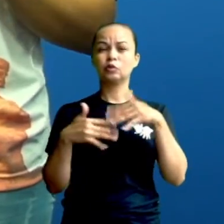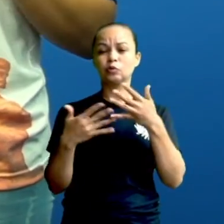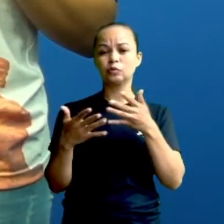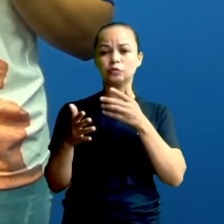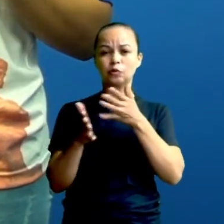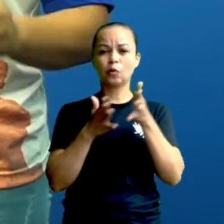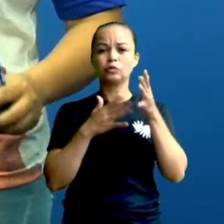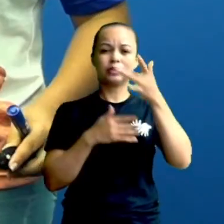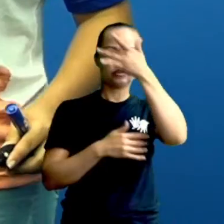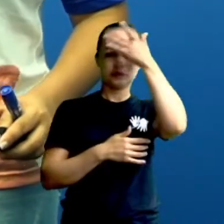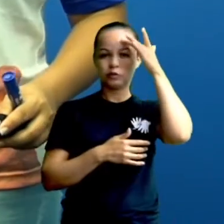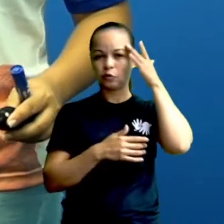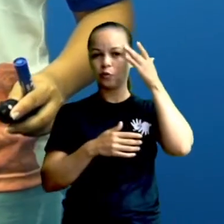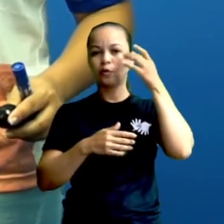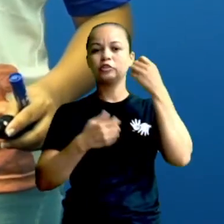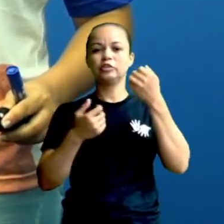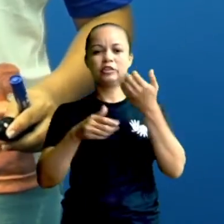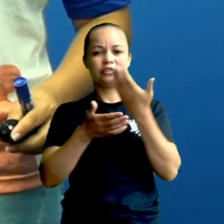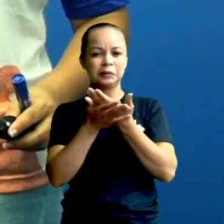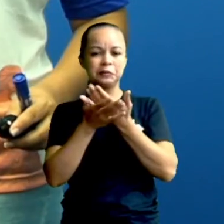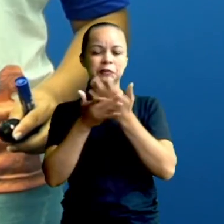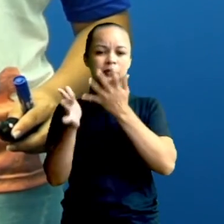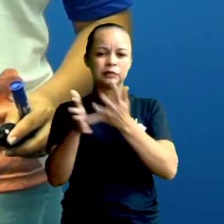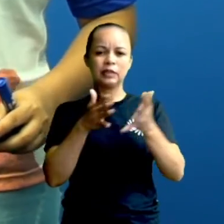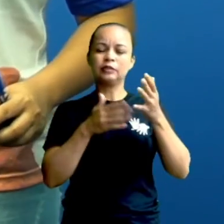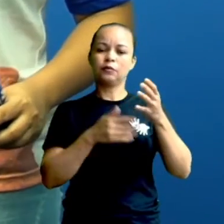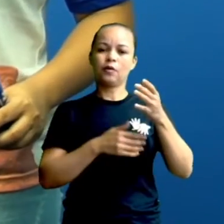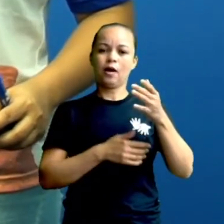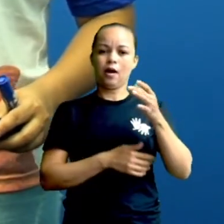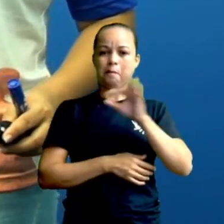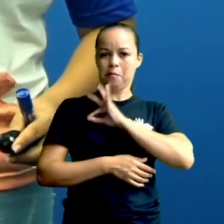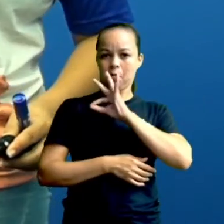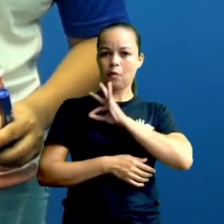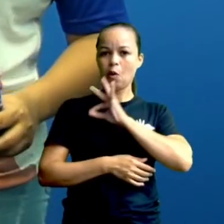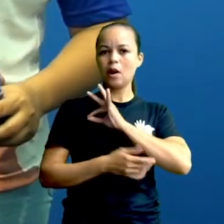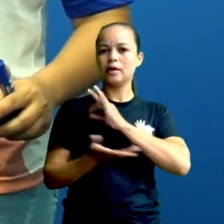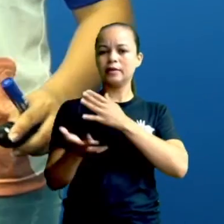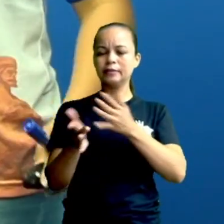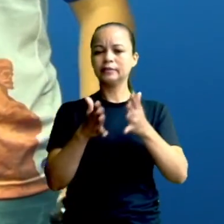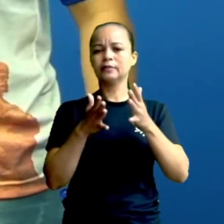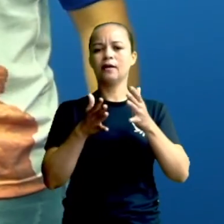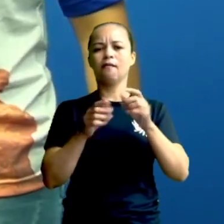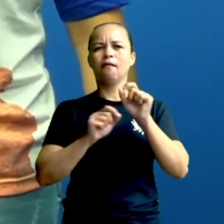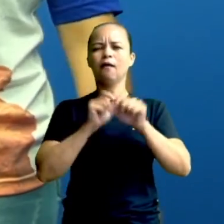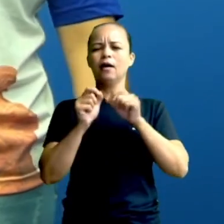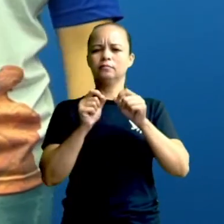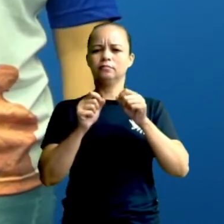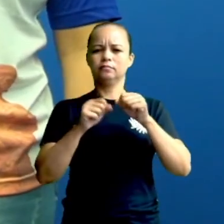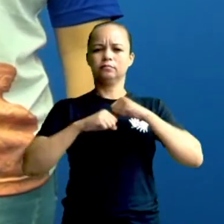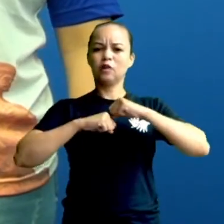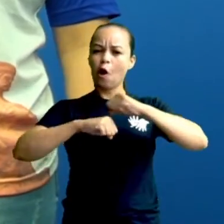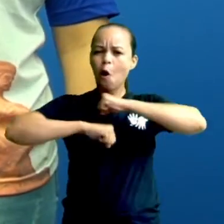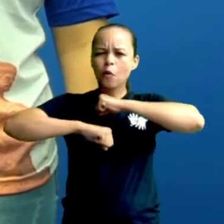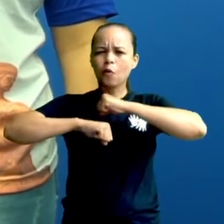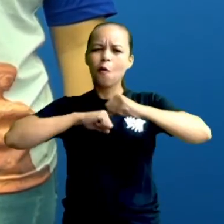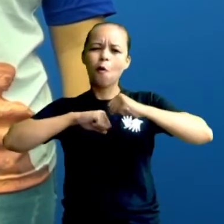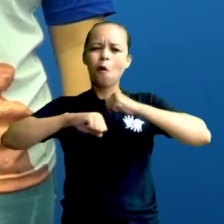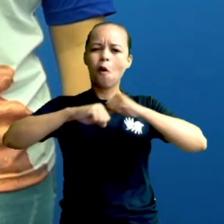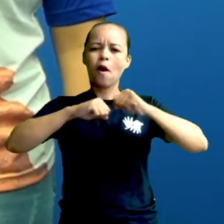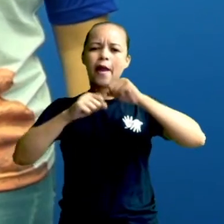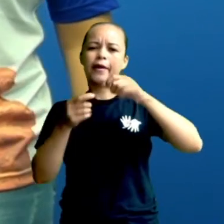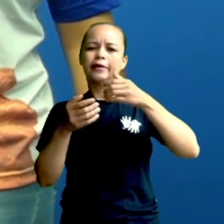esses candidatos à polícia militar, eles correrem aí, ó, ao redor dessa